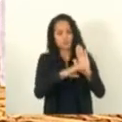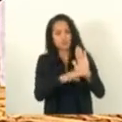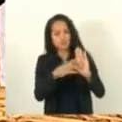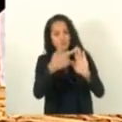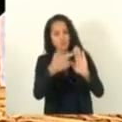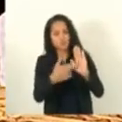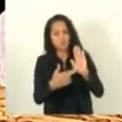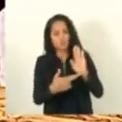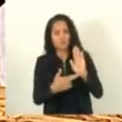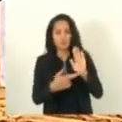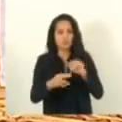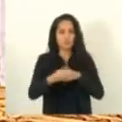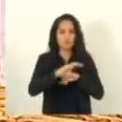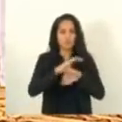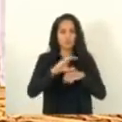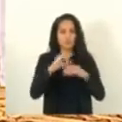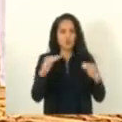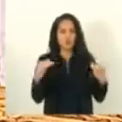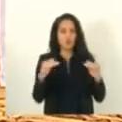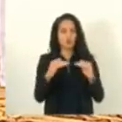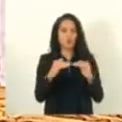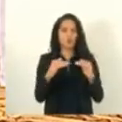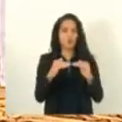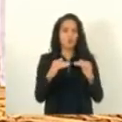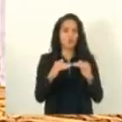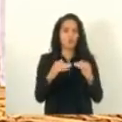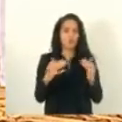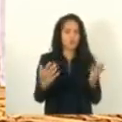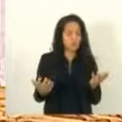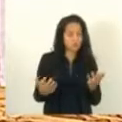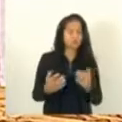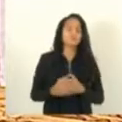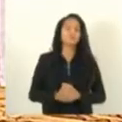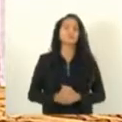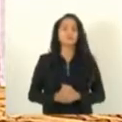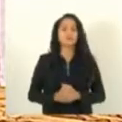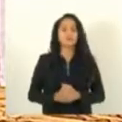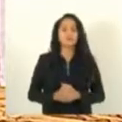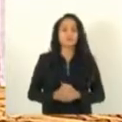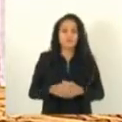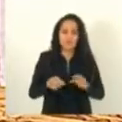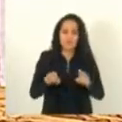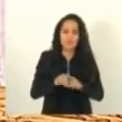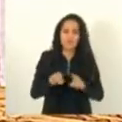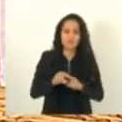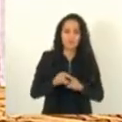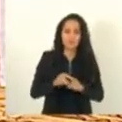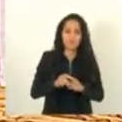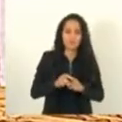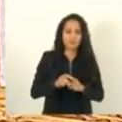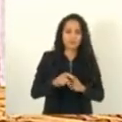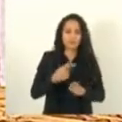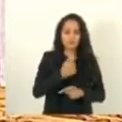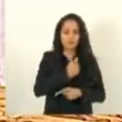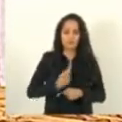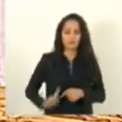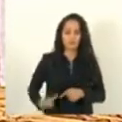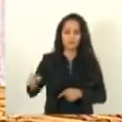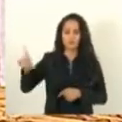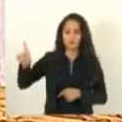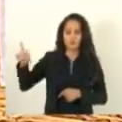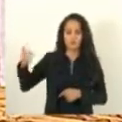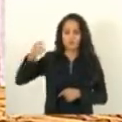da Carta Constitucional, fato que ora se verifica. Assim como no governo Artung, há também no